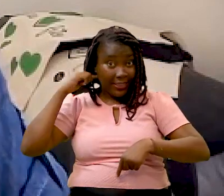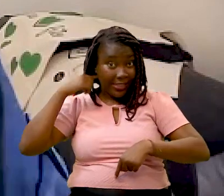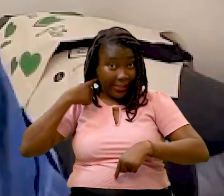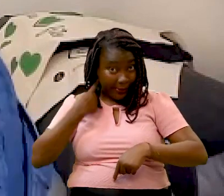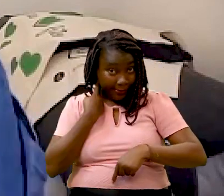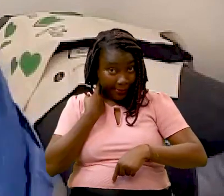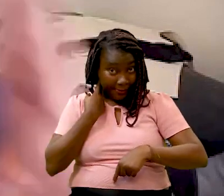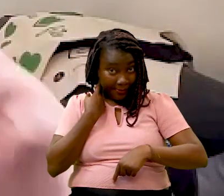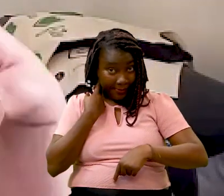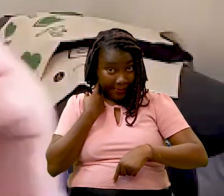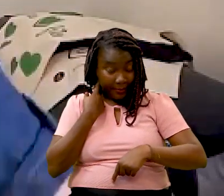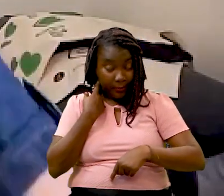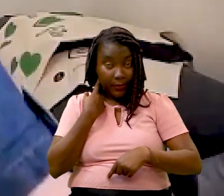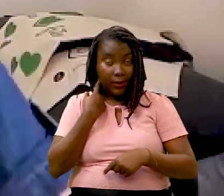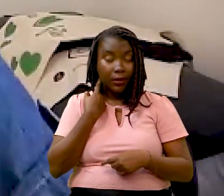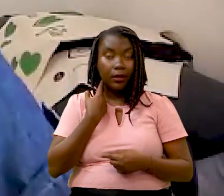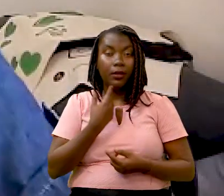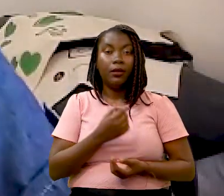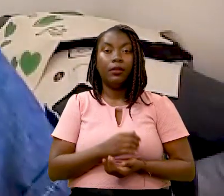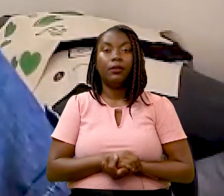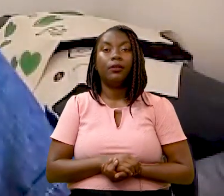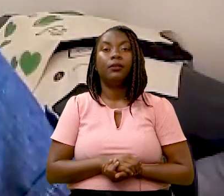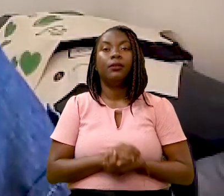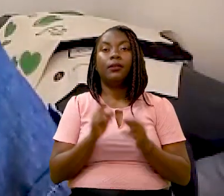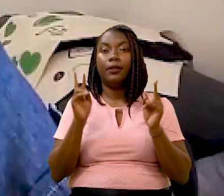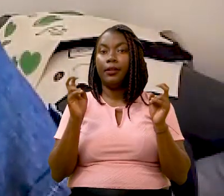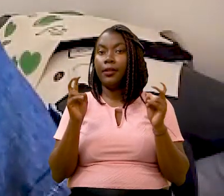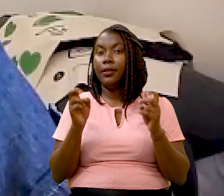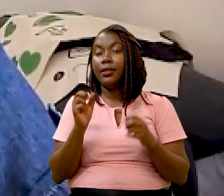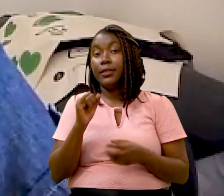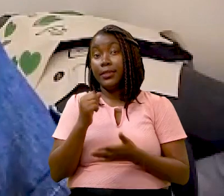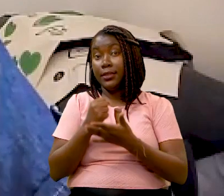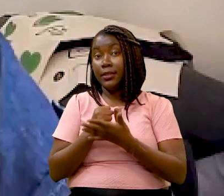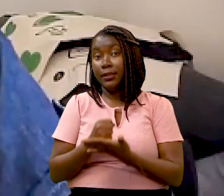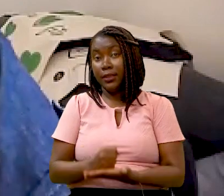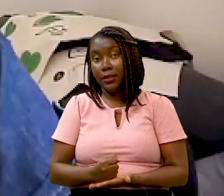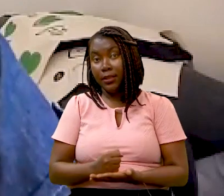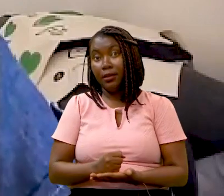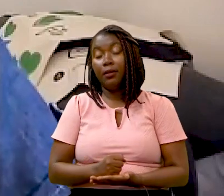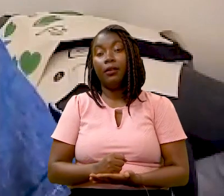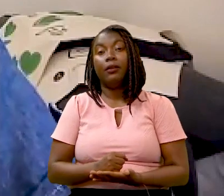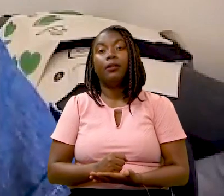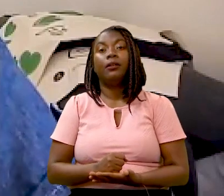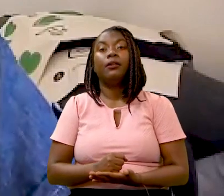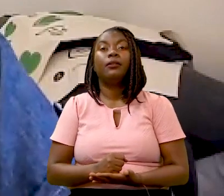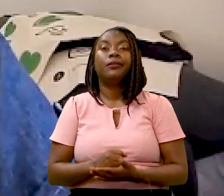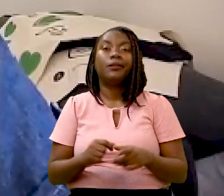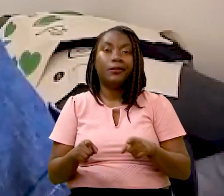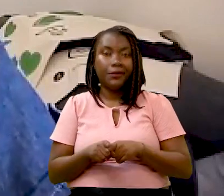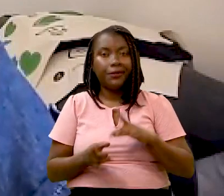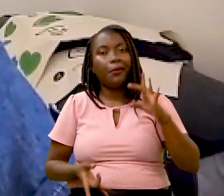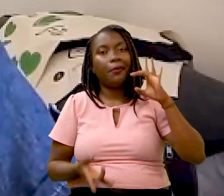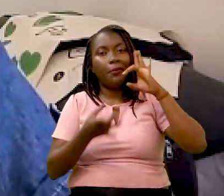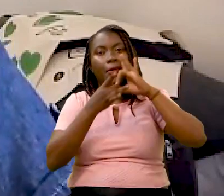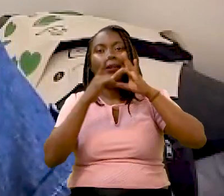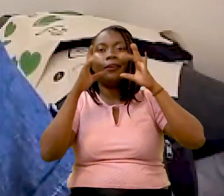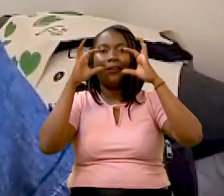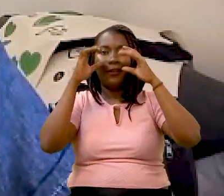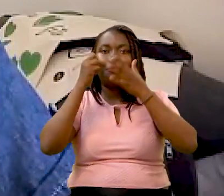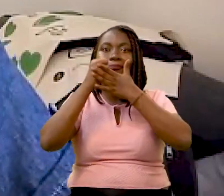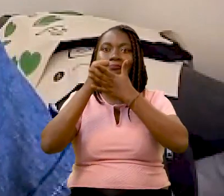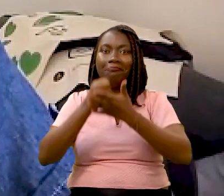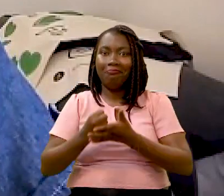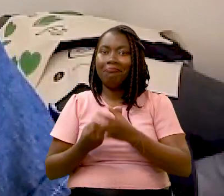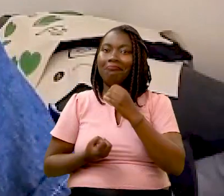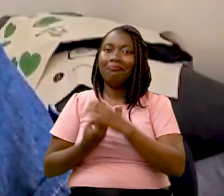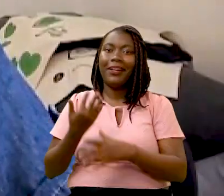né? Intoxicado, vamos colocar aqui bem entre aspas, se ele está sobrecarregado, ele sobrecarrega o cérebro e a dor